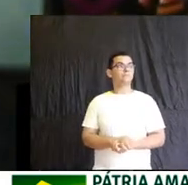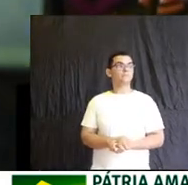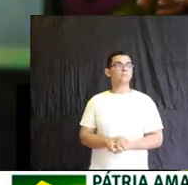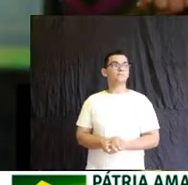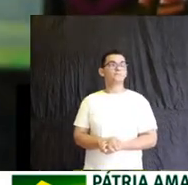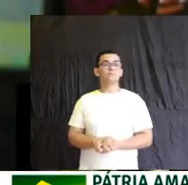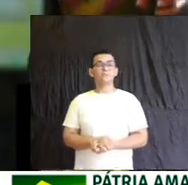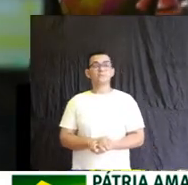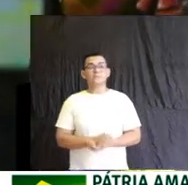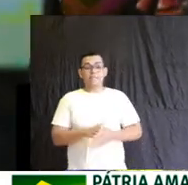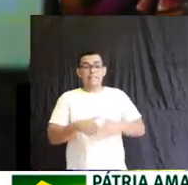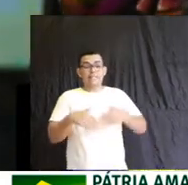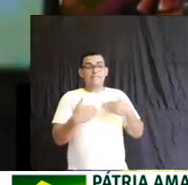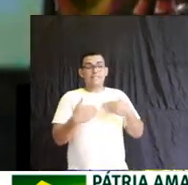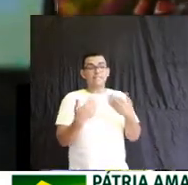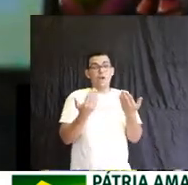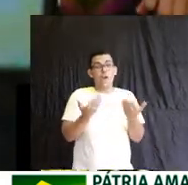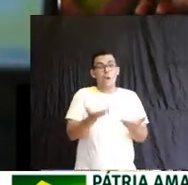Sabe,